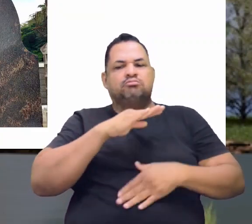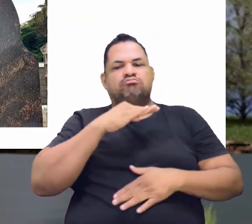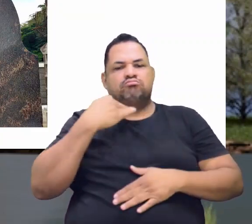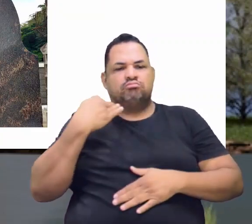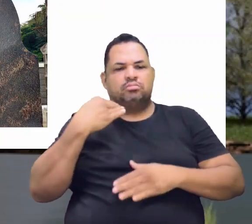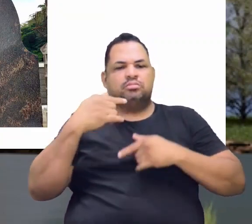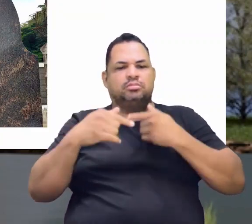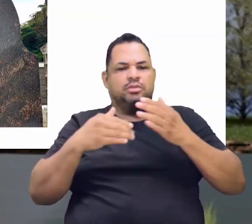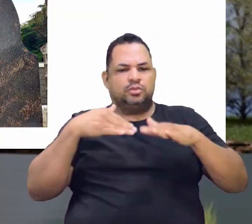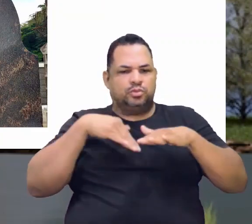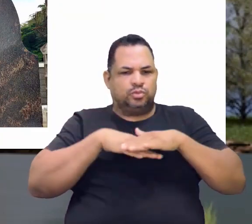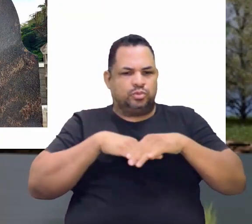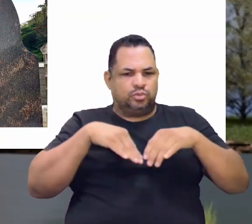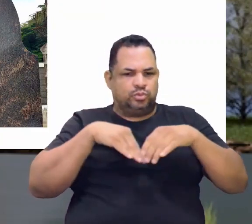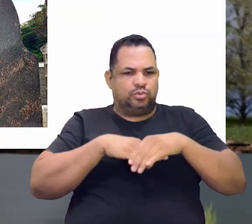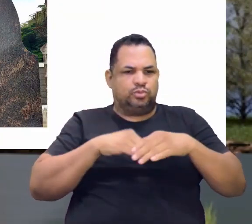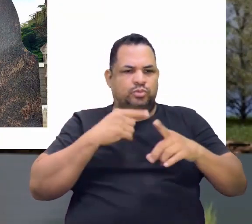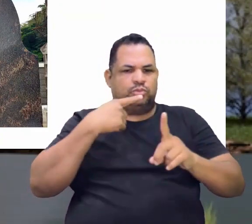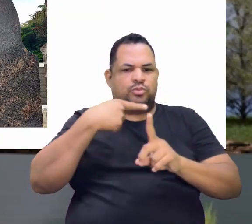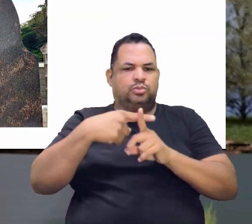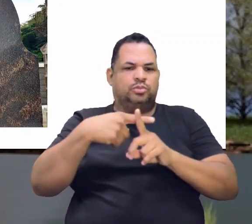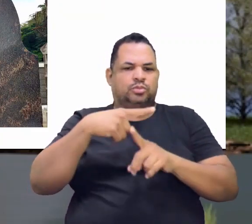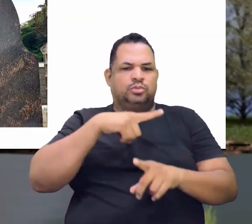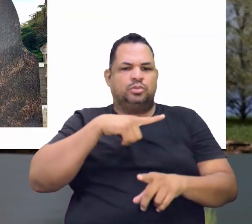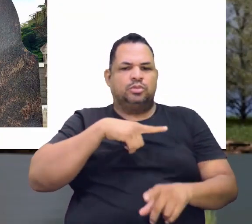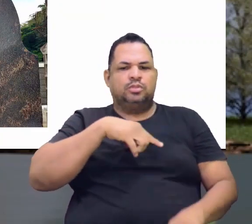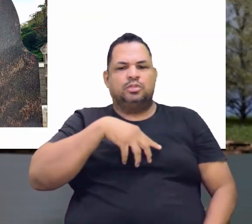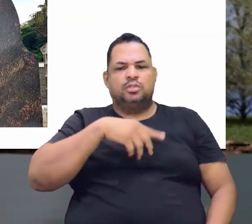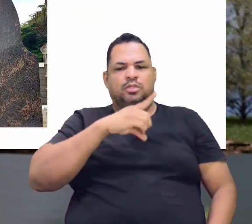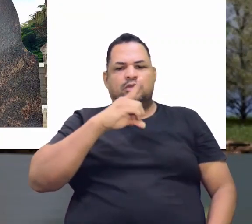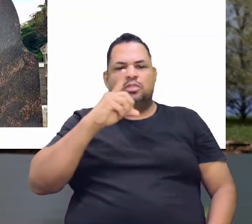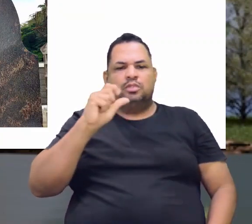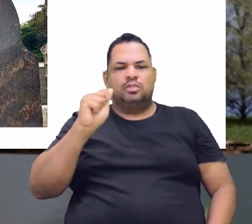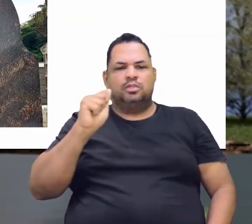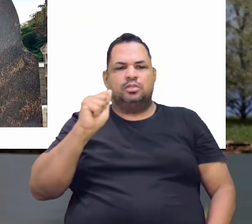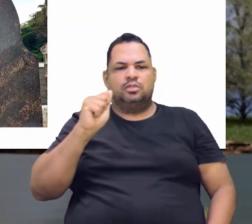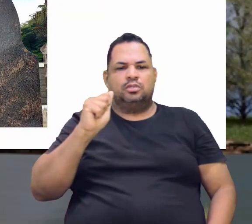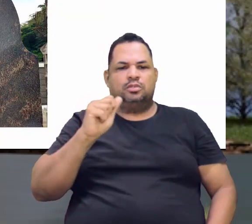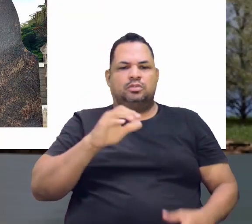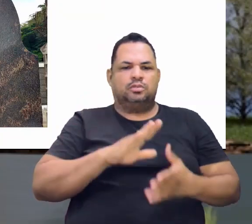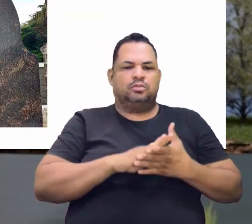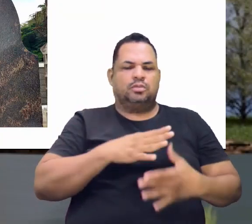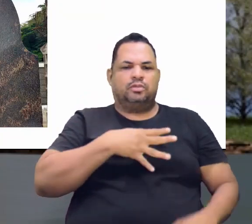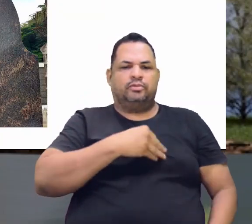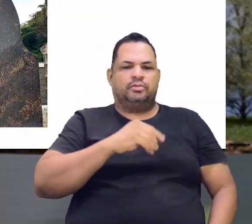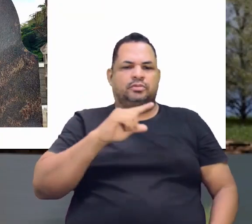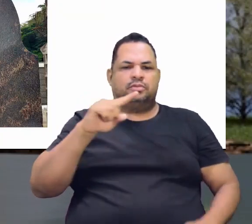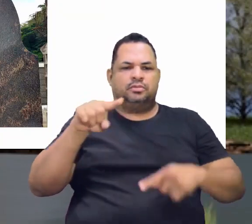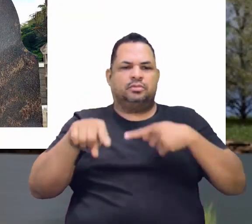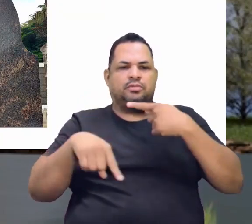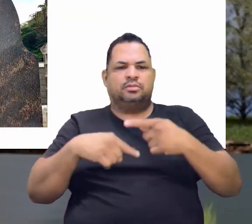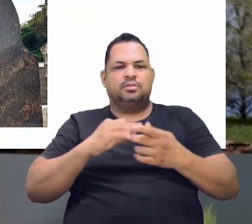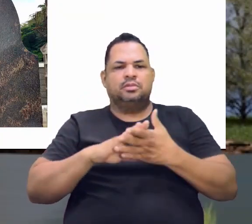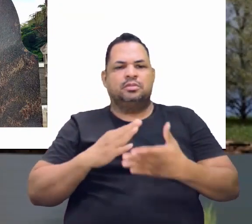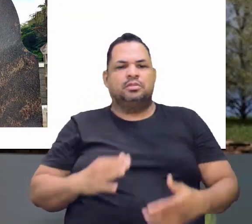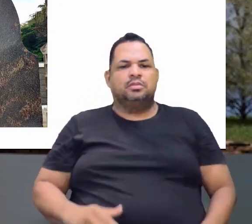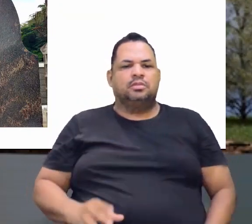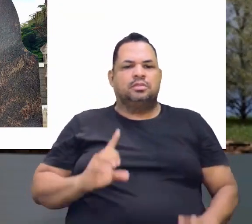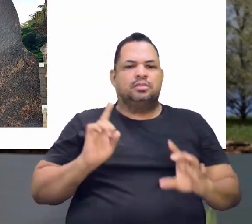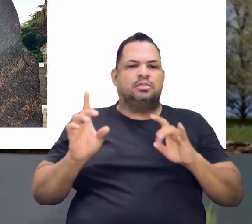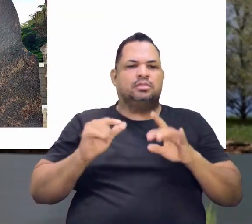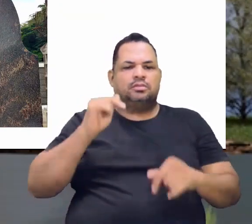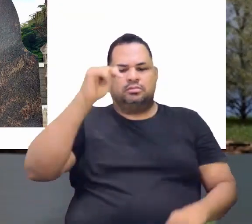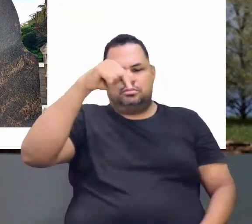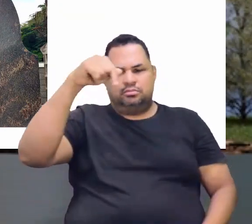sendo enterrados aqui, ó. Então, aqui no canto tem uma data, que é de uma filha, no outro canto tem outra data, assim vai. Em